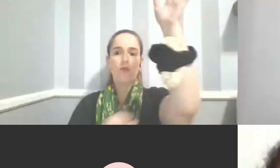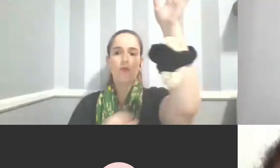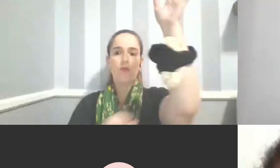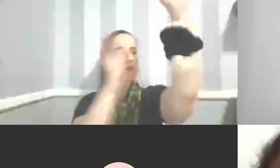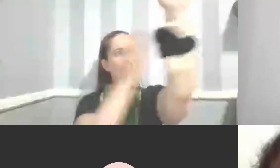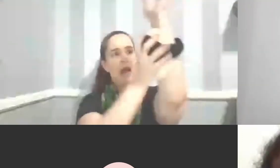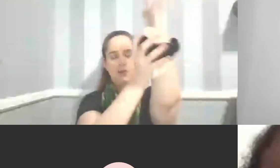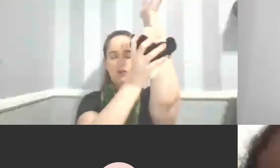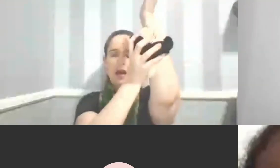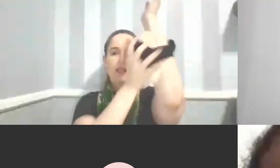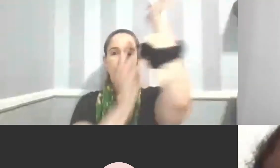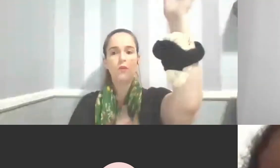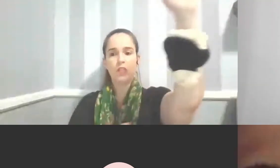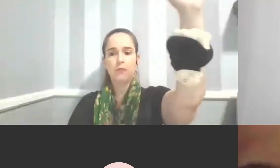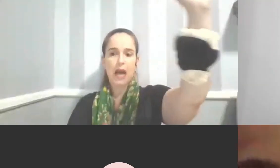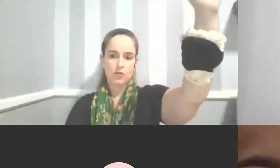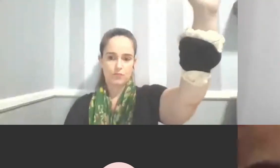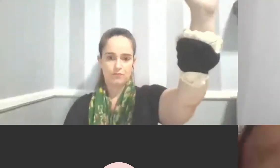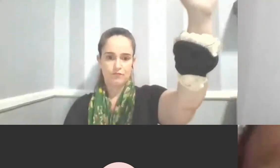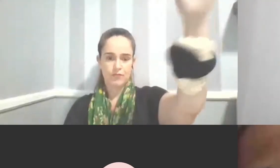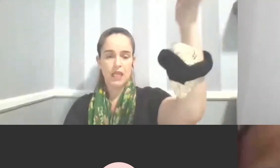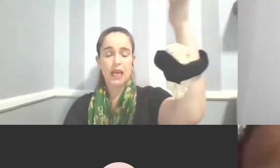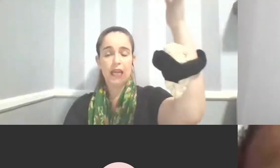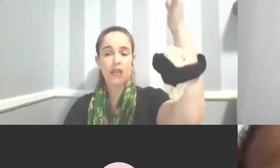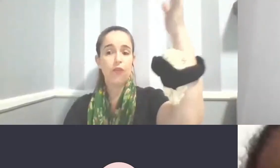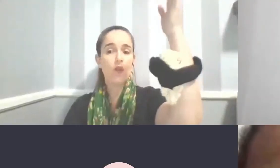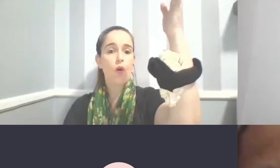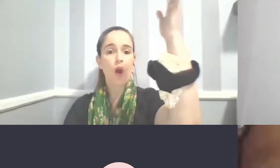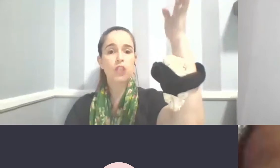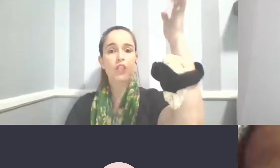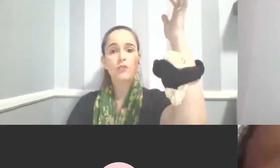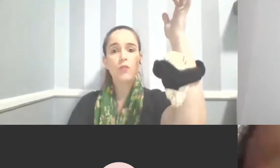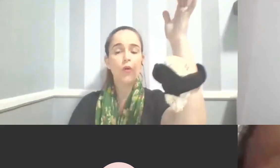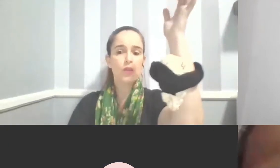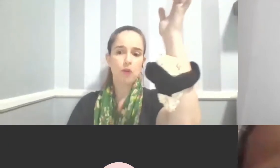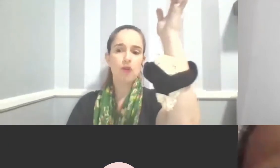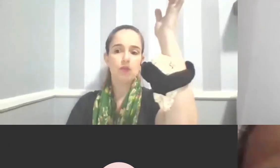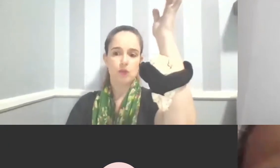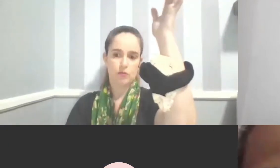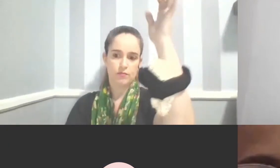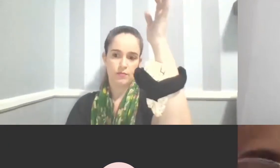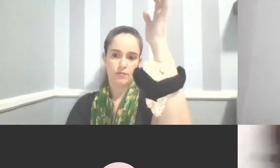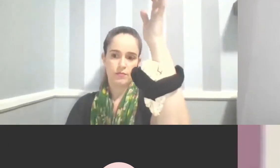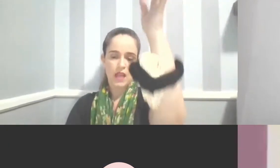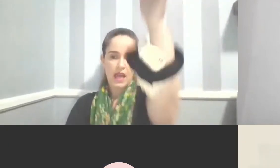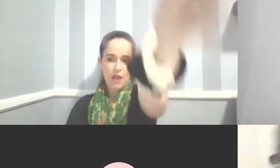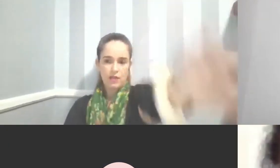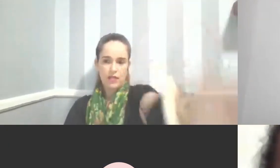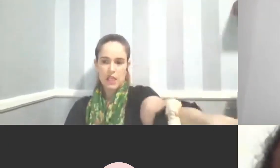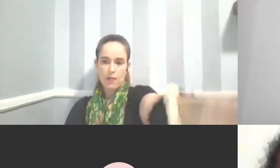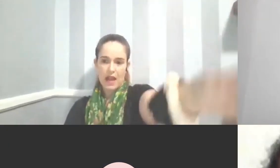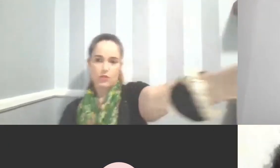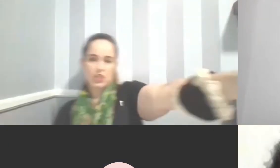uma hemorragia no meu braço, aqui no meu antebraço, e foi um corte muito profundo,